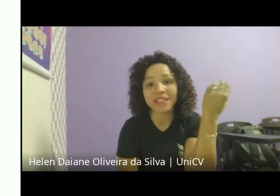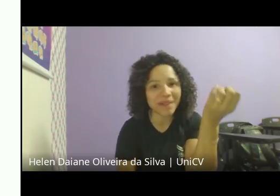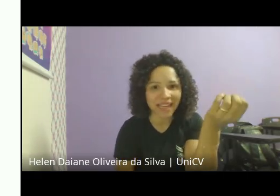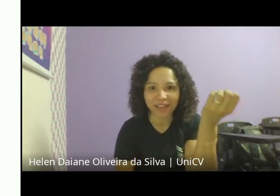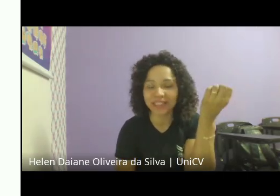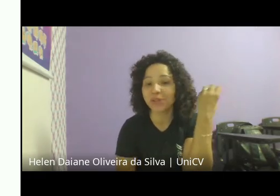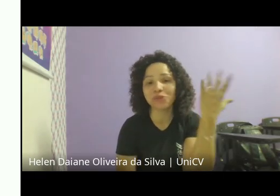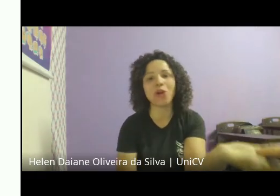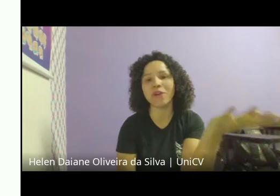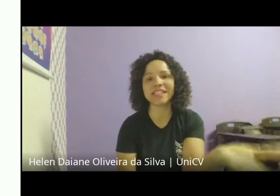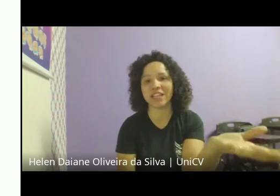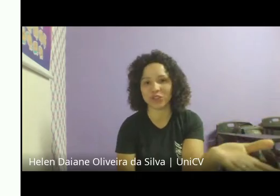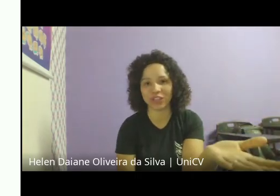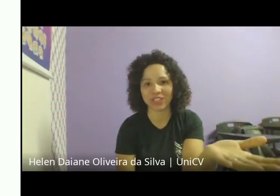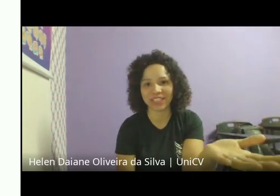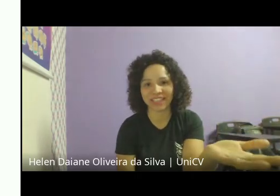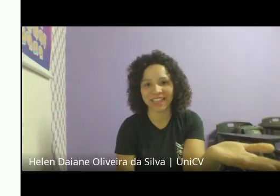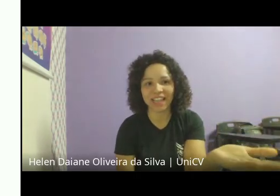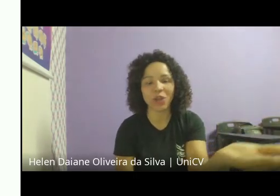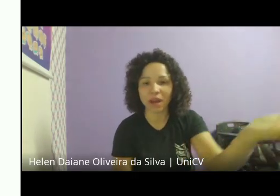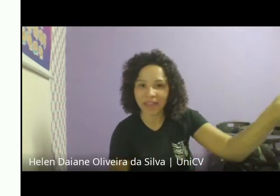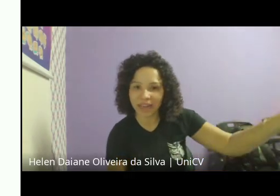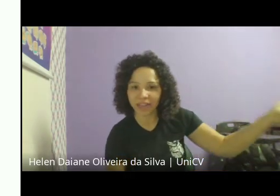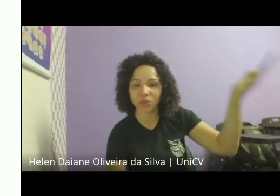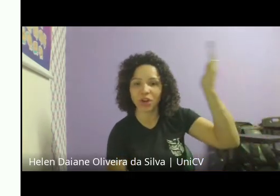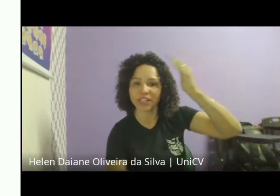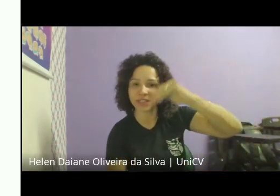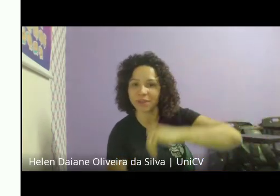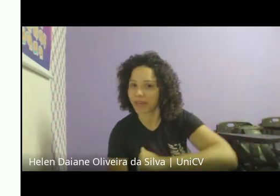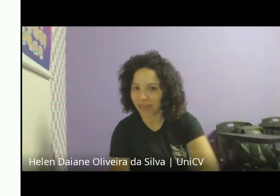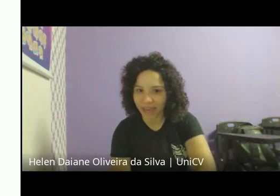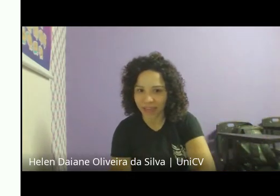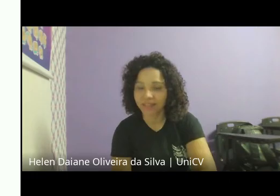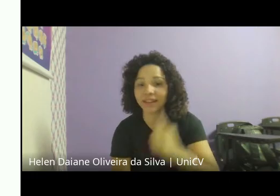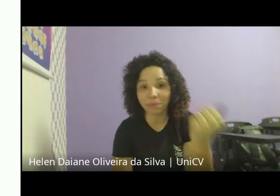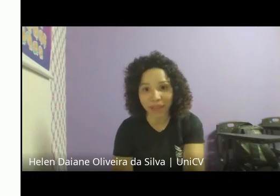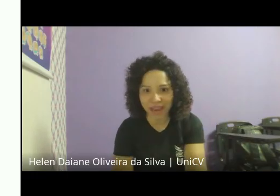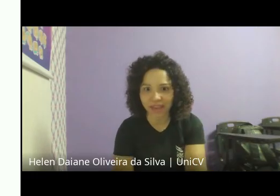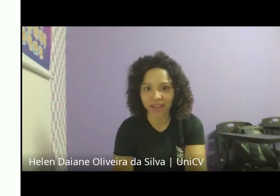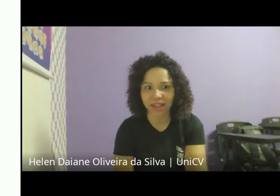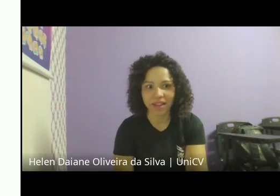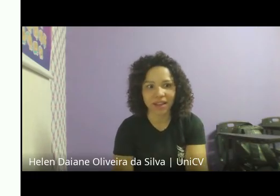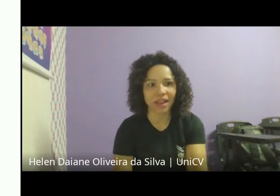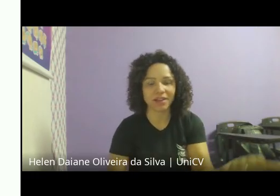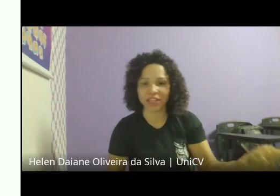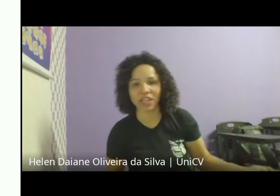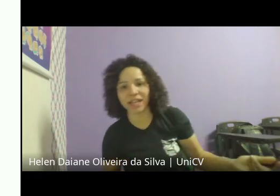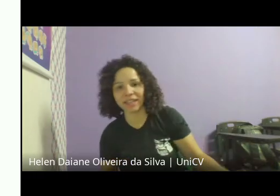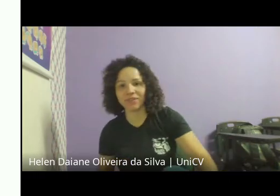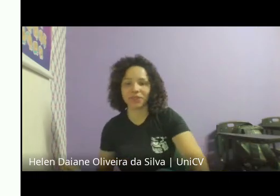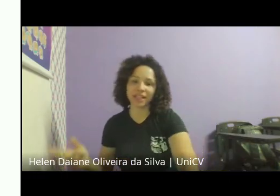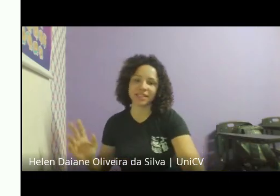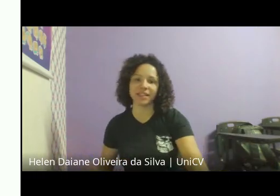vocabulários, muita palavra que eu não vou conhecer, gente. Igual a galera do Norte, se vir para cá, também. Ele vai